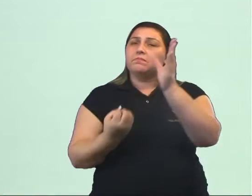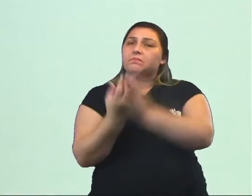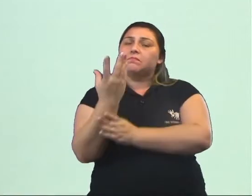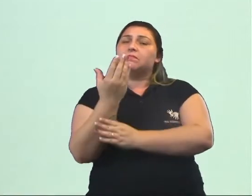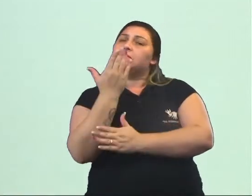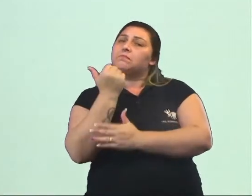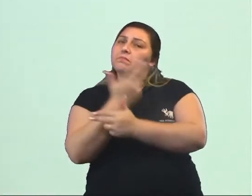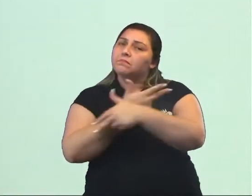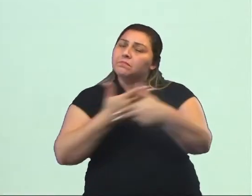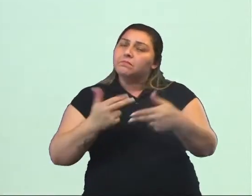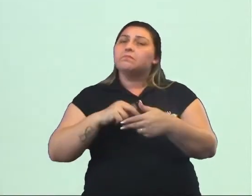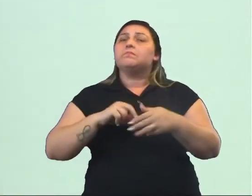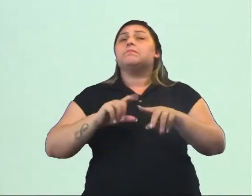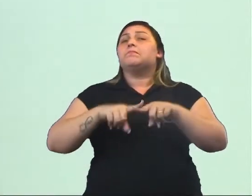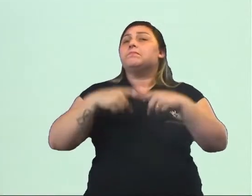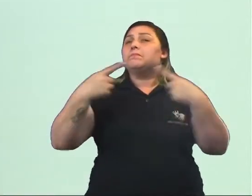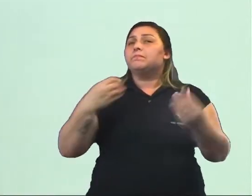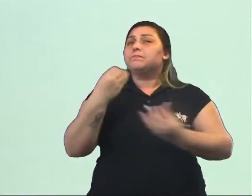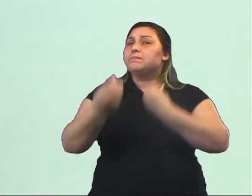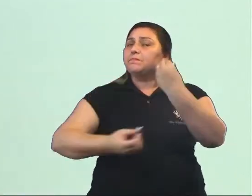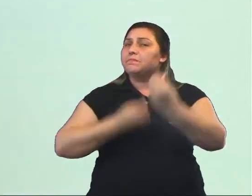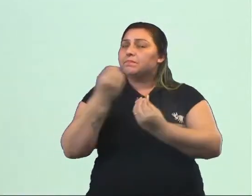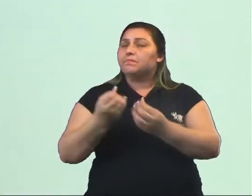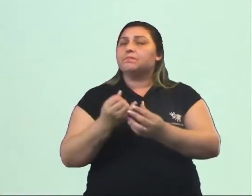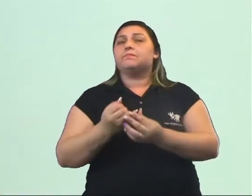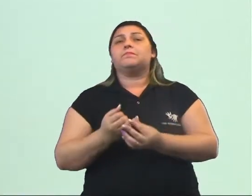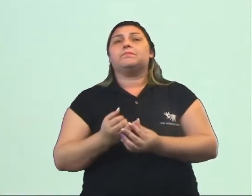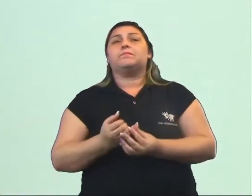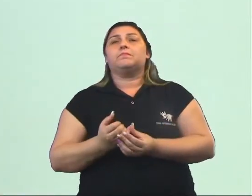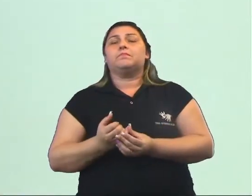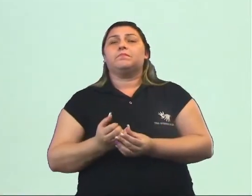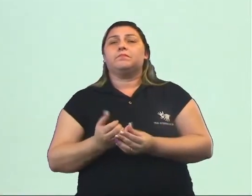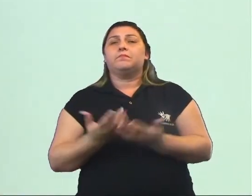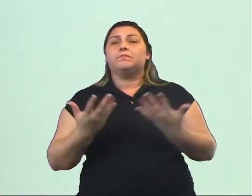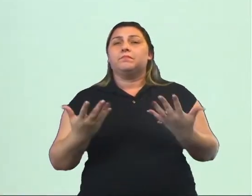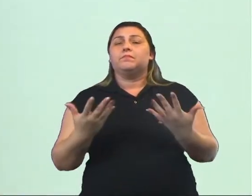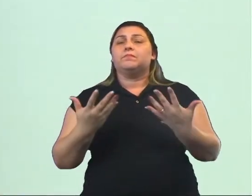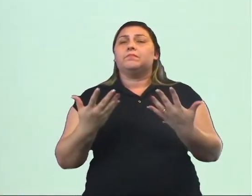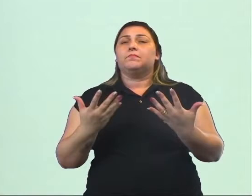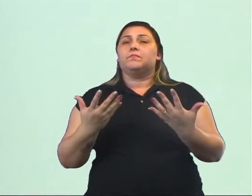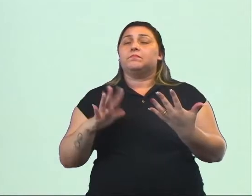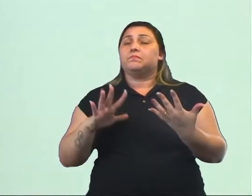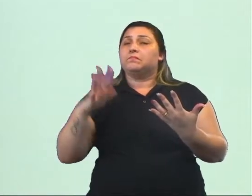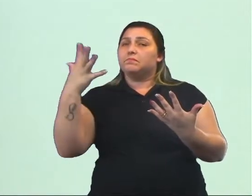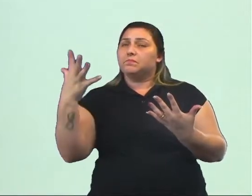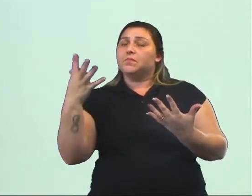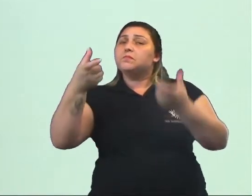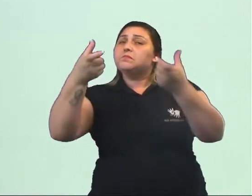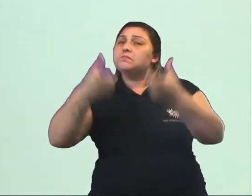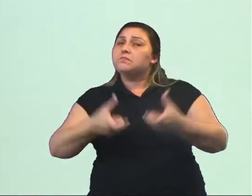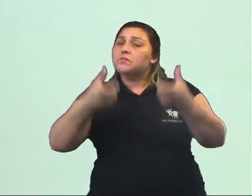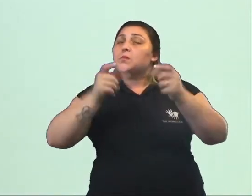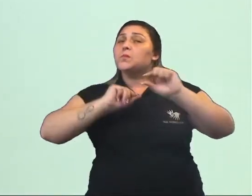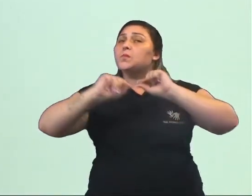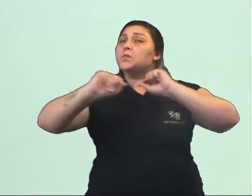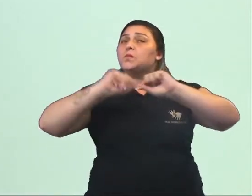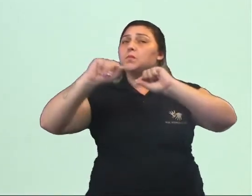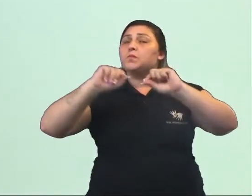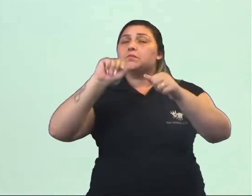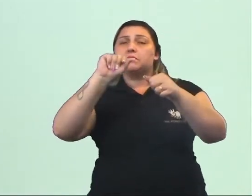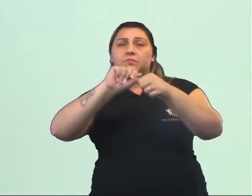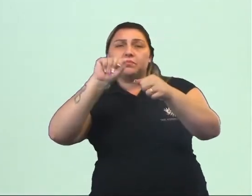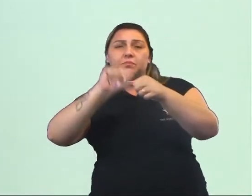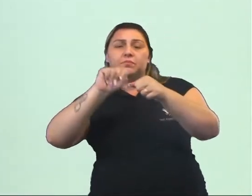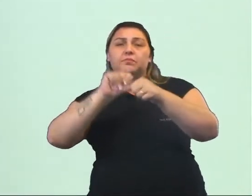produção desses alimentos, mas como será que eles atuam nesse processo? Onde será e o que será que